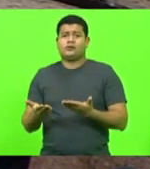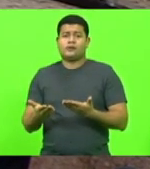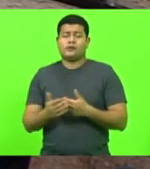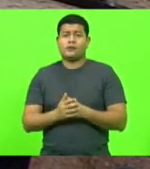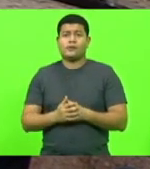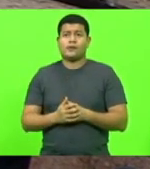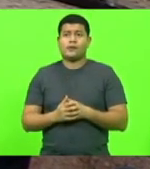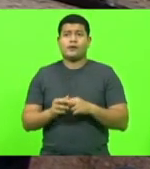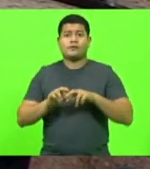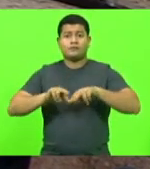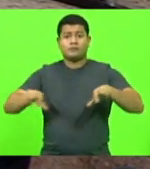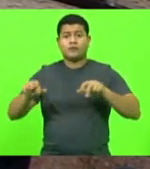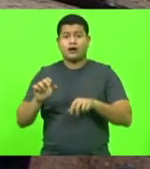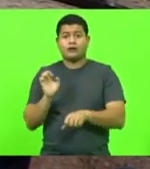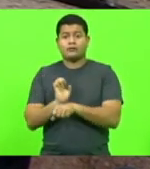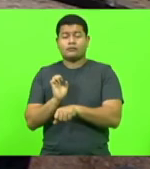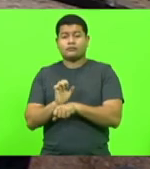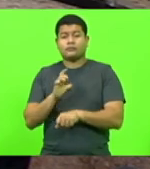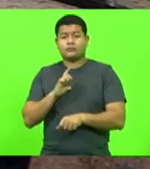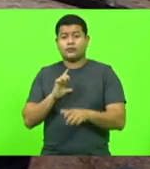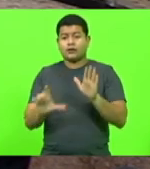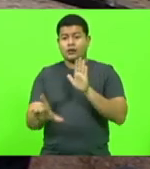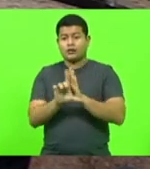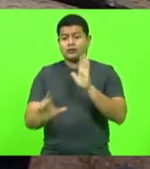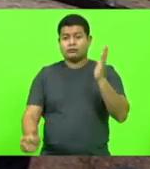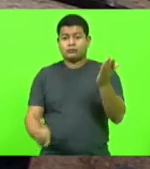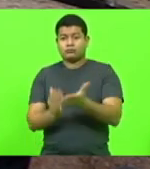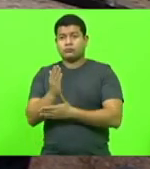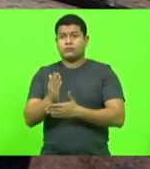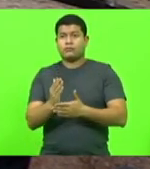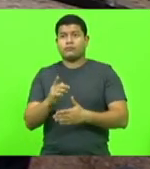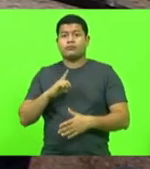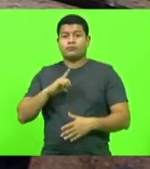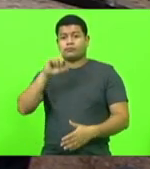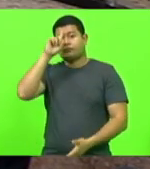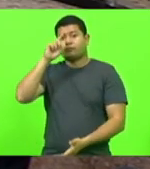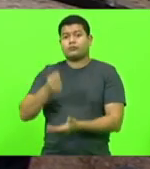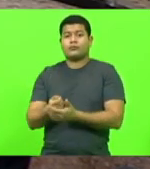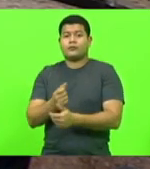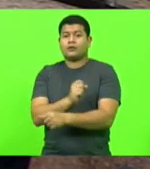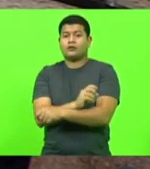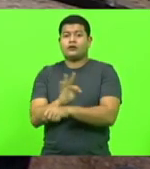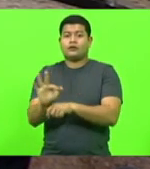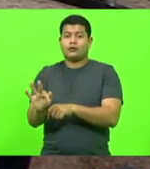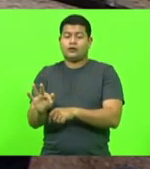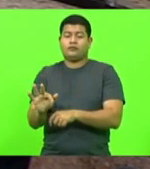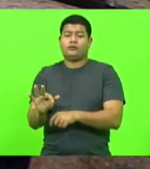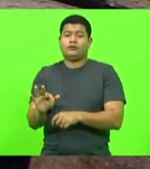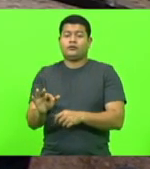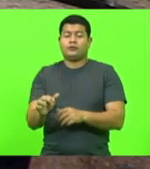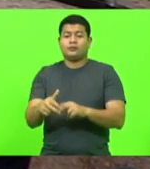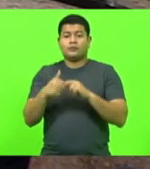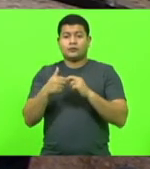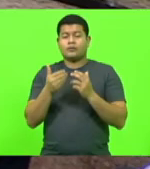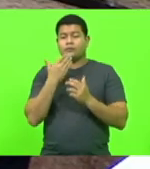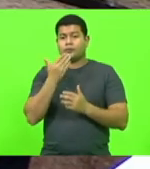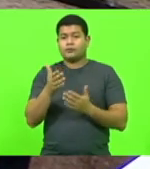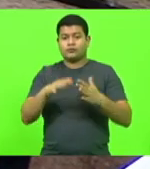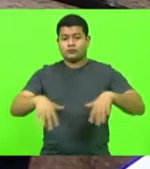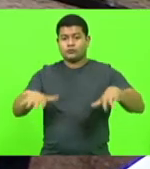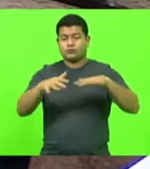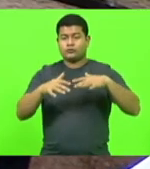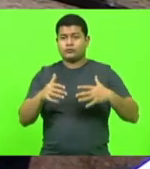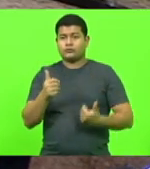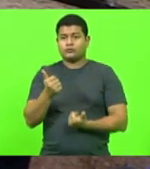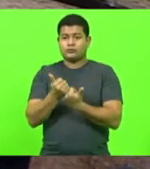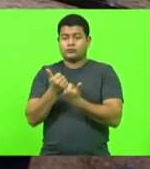Então, vários estados já têm essa lei aprovada, tem decisão até do Supremo, por isso eu peço apoio dos colegas para fazer com que esse projeto aqui em